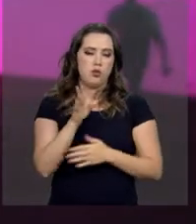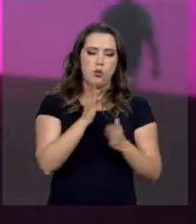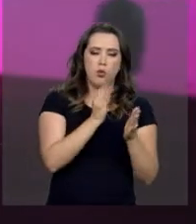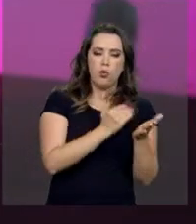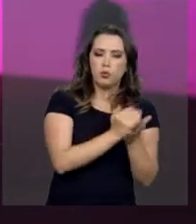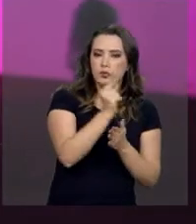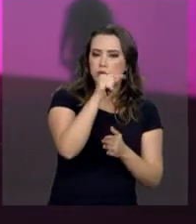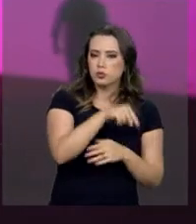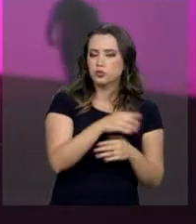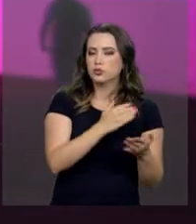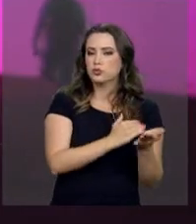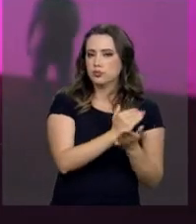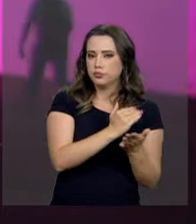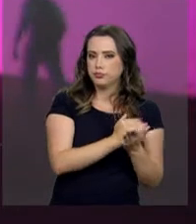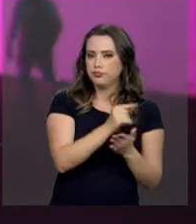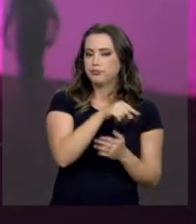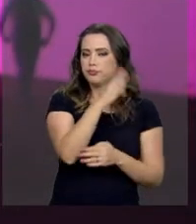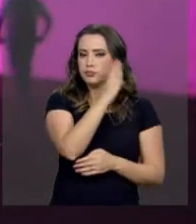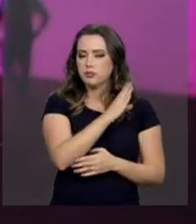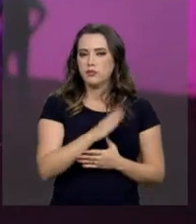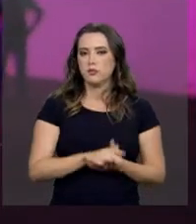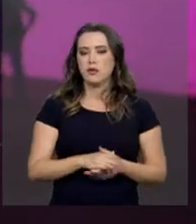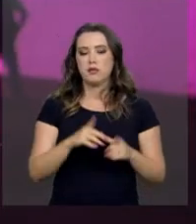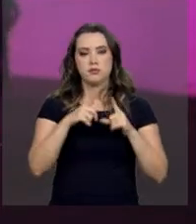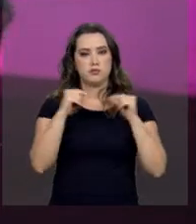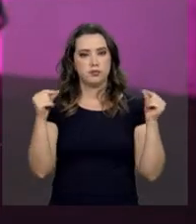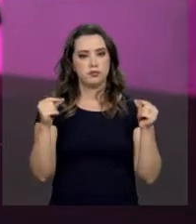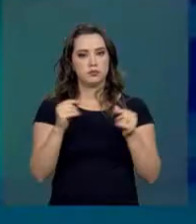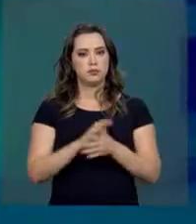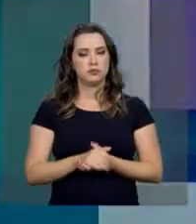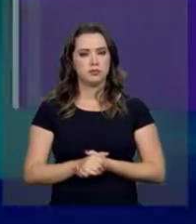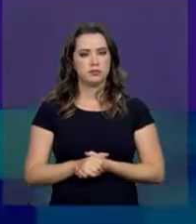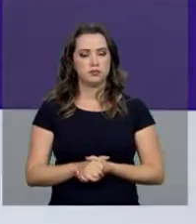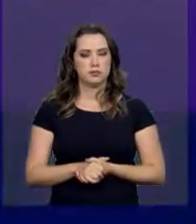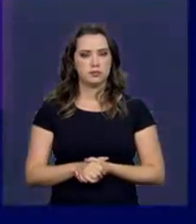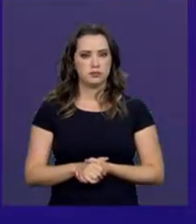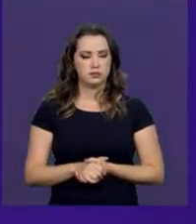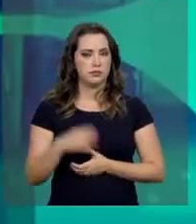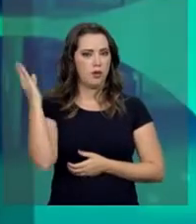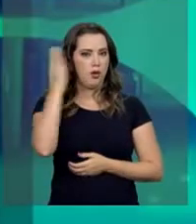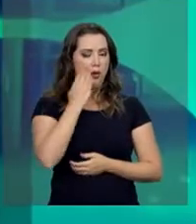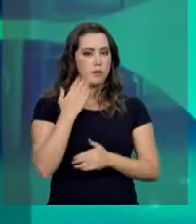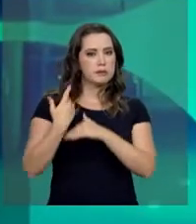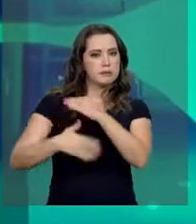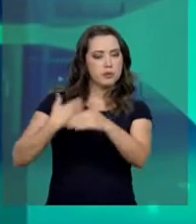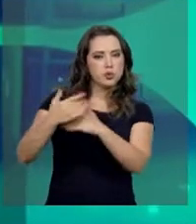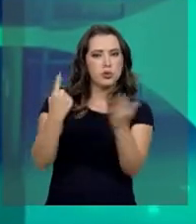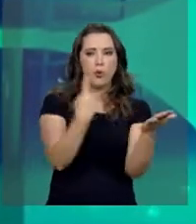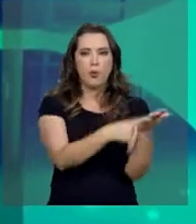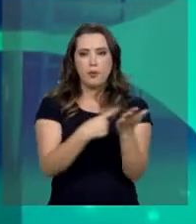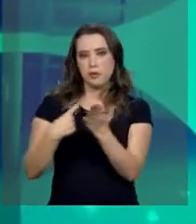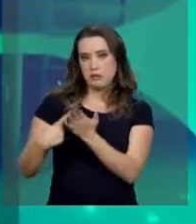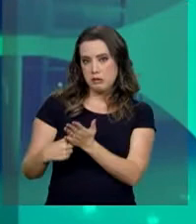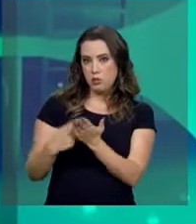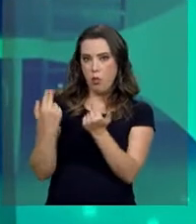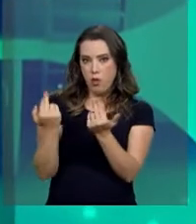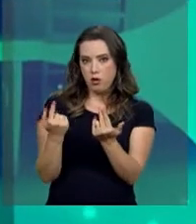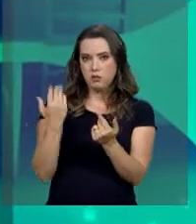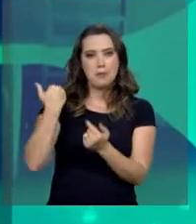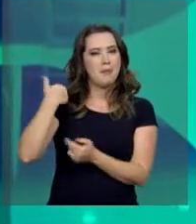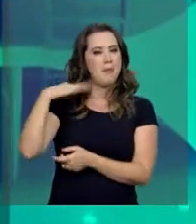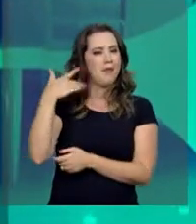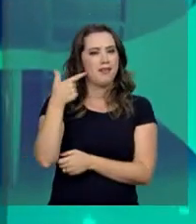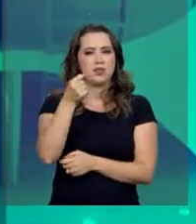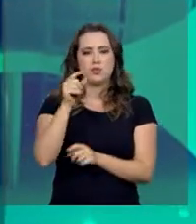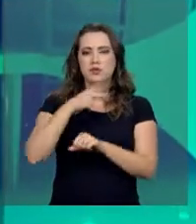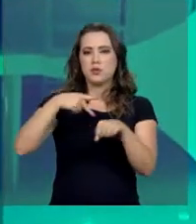do país de origem de brasília pablo um dia o brasil mantém acordos semelhantes a este com mais de 20